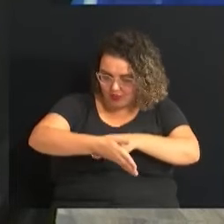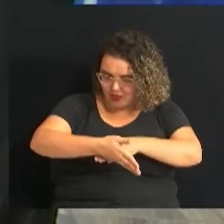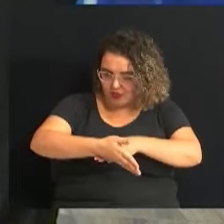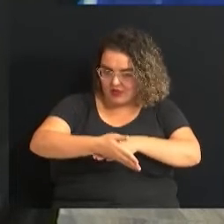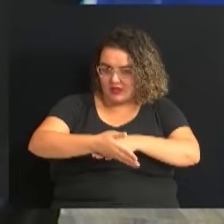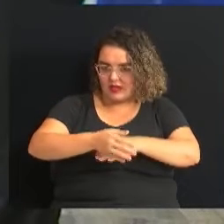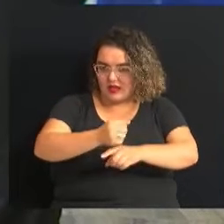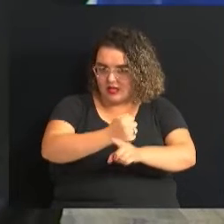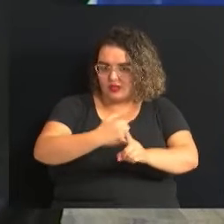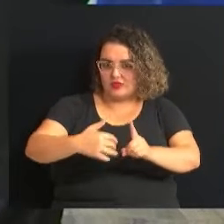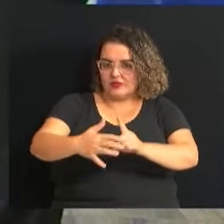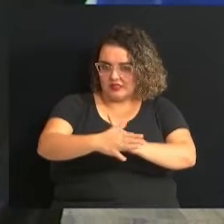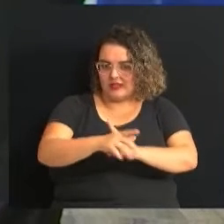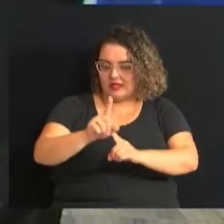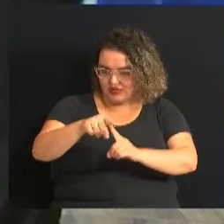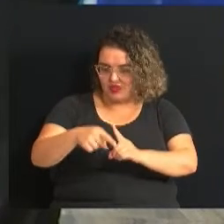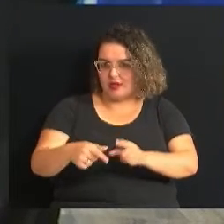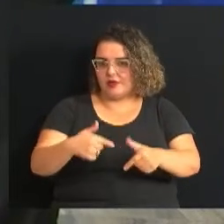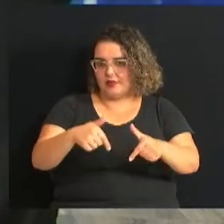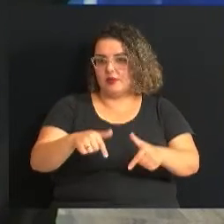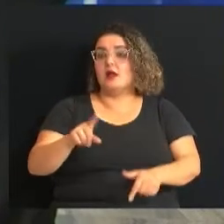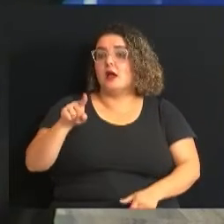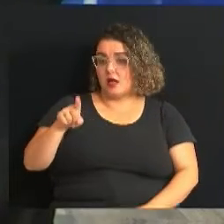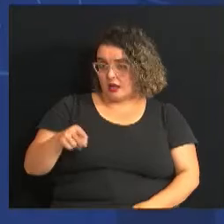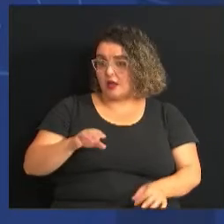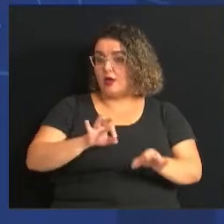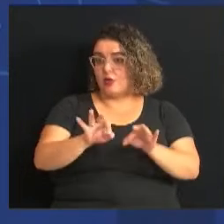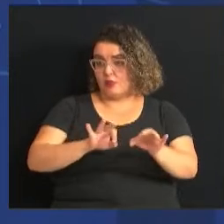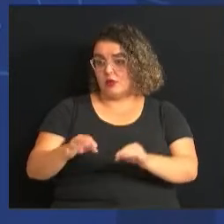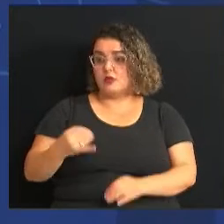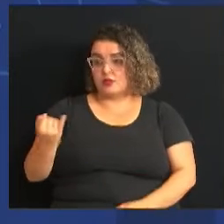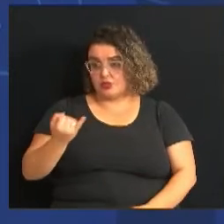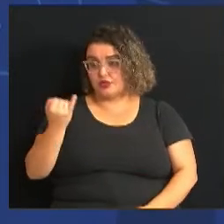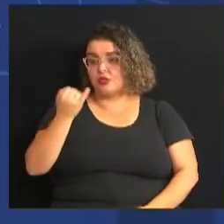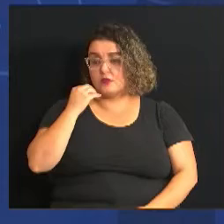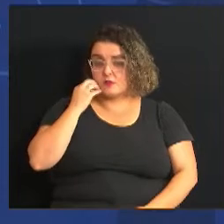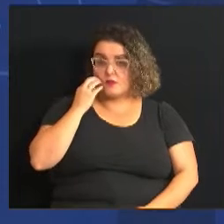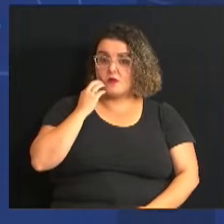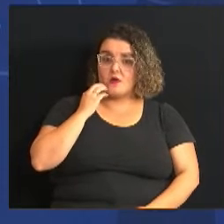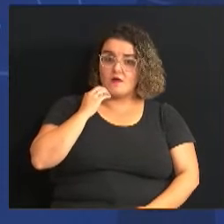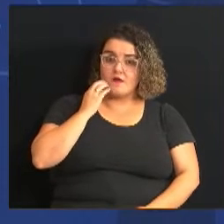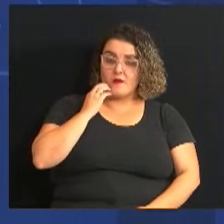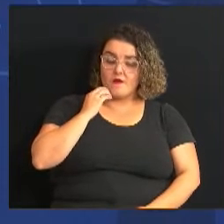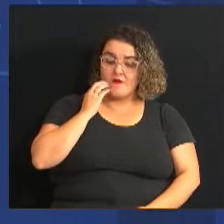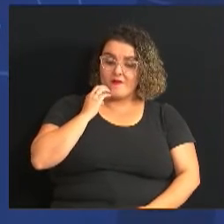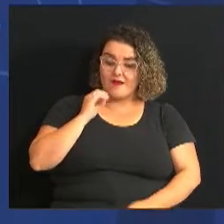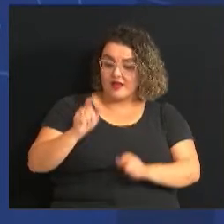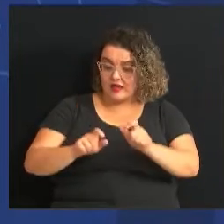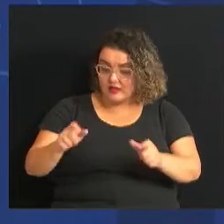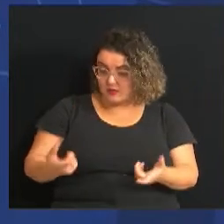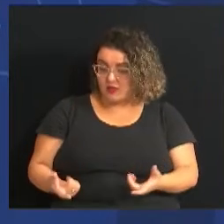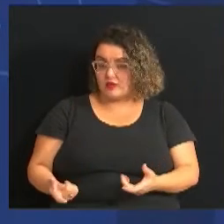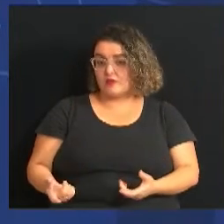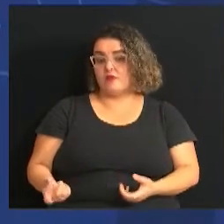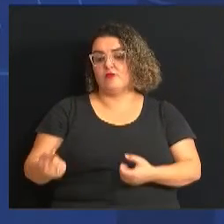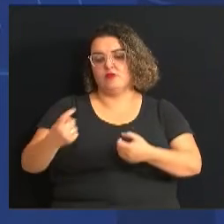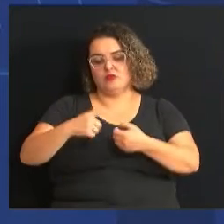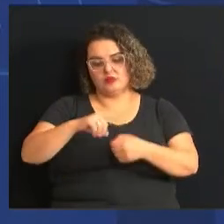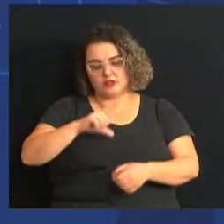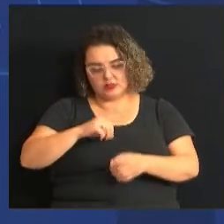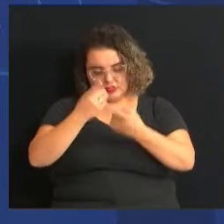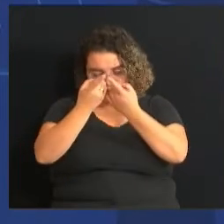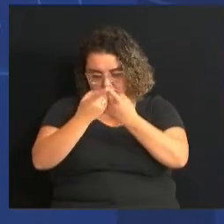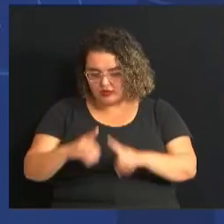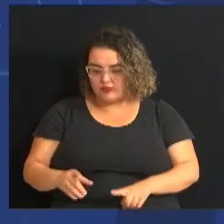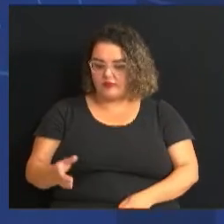Com toda certeza, por isso desse projeto. É um projeto importantíssimo para que essas pessoas possam voltar a ter dignidade, voltar ao mercado de